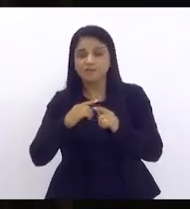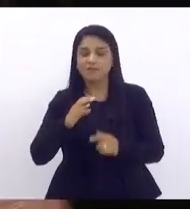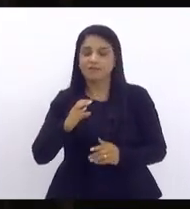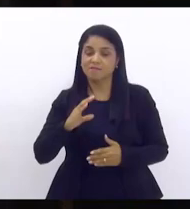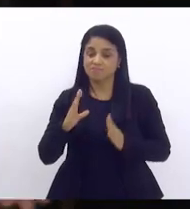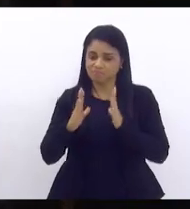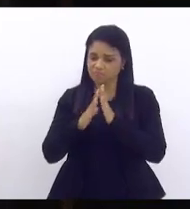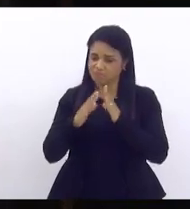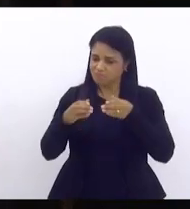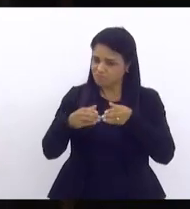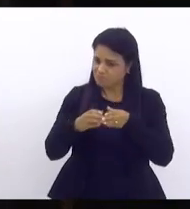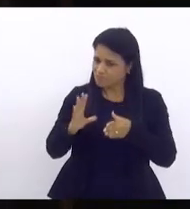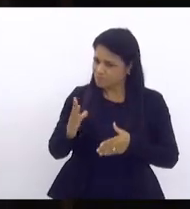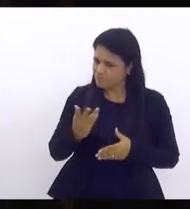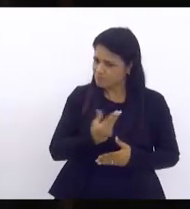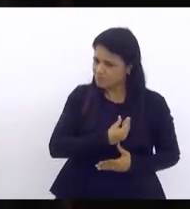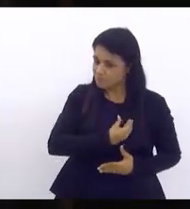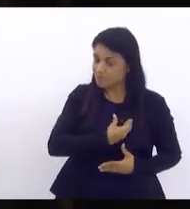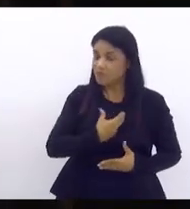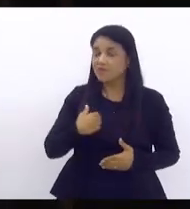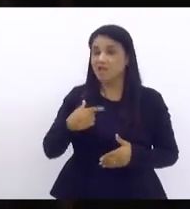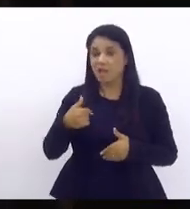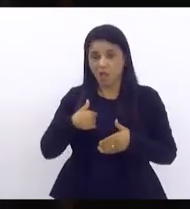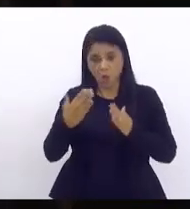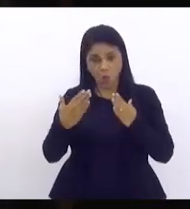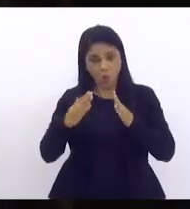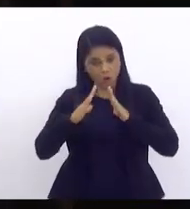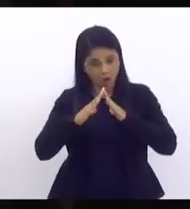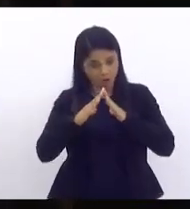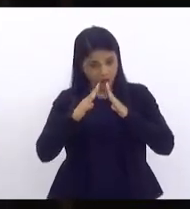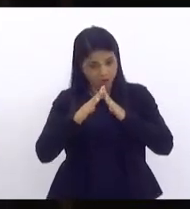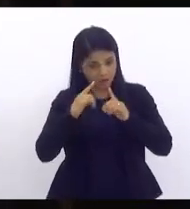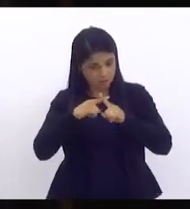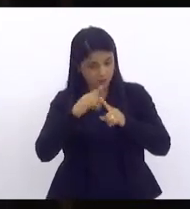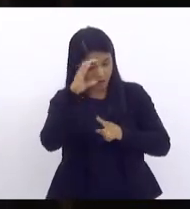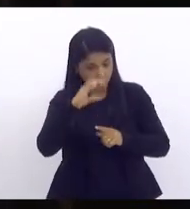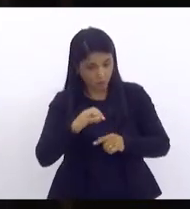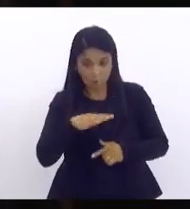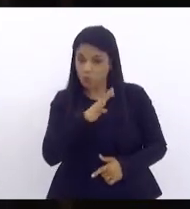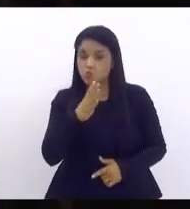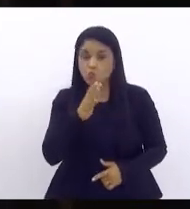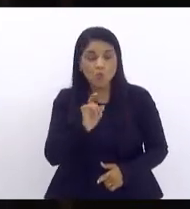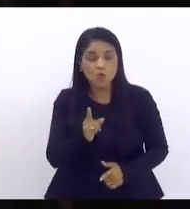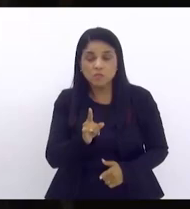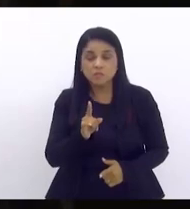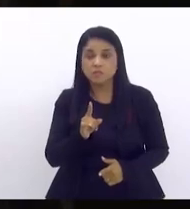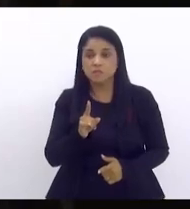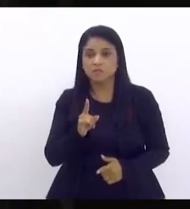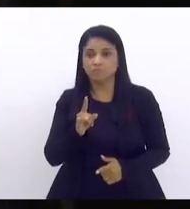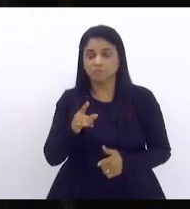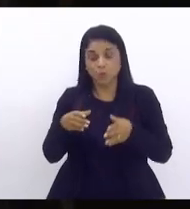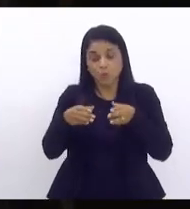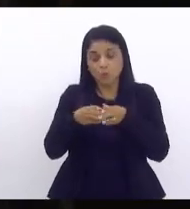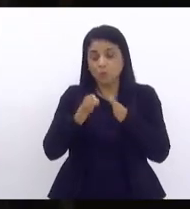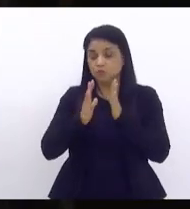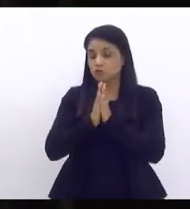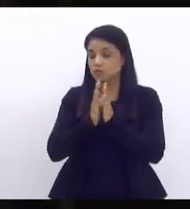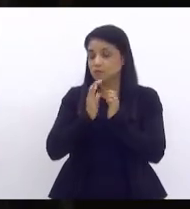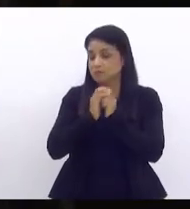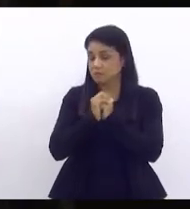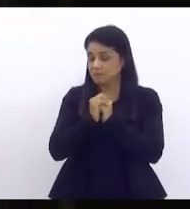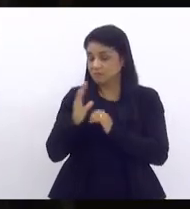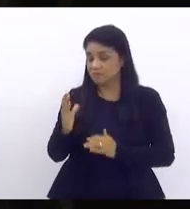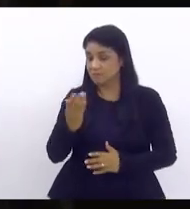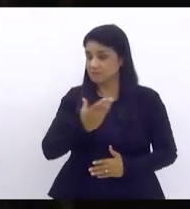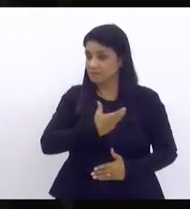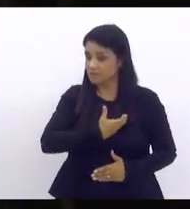isso, Gorete? Eu que era católico, estava ali, não conhecia a Renovação Carismática Católica. E